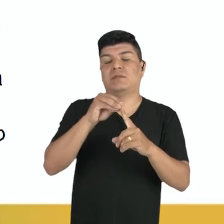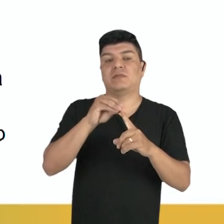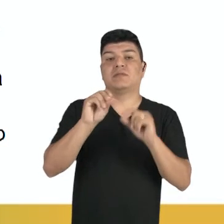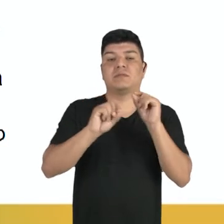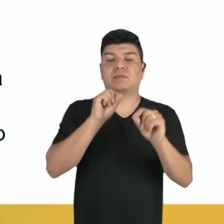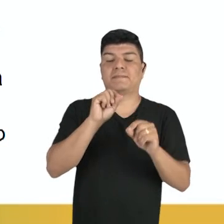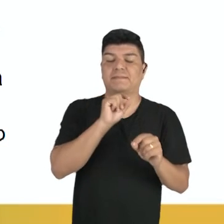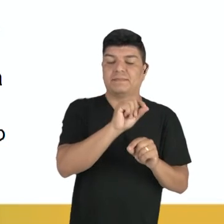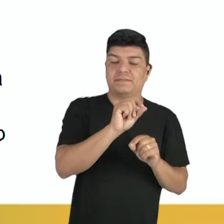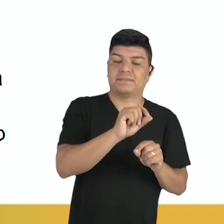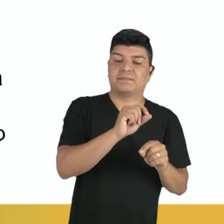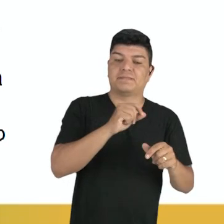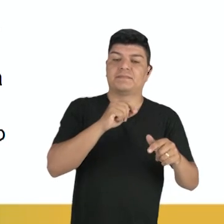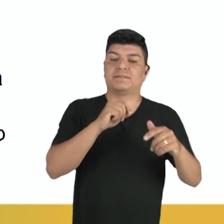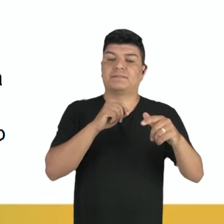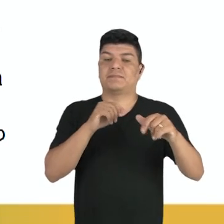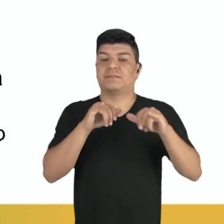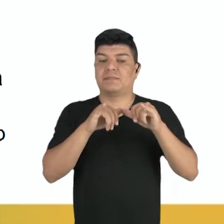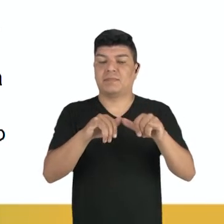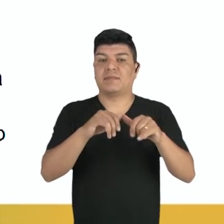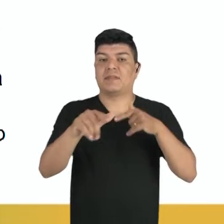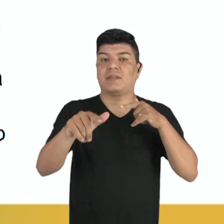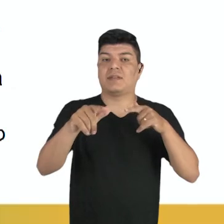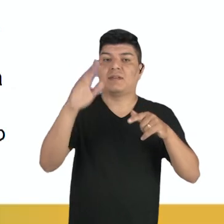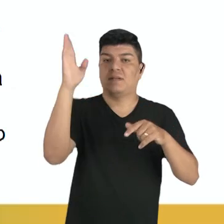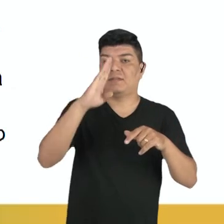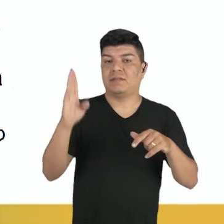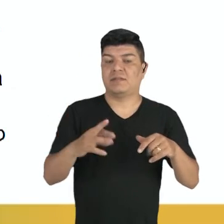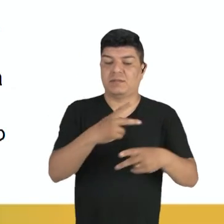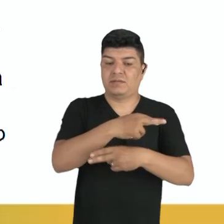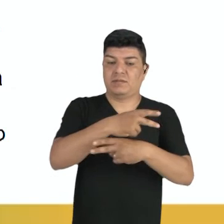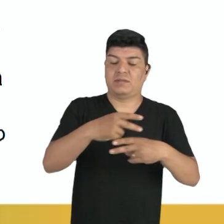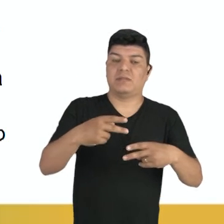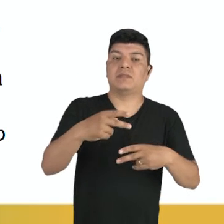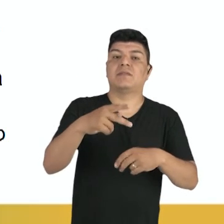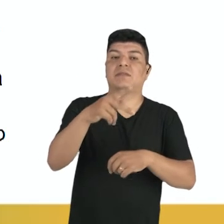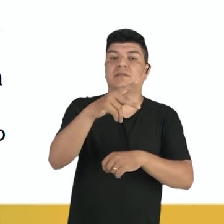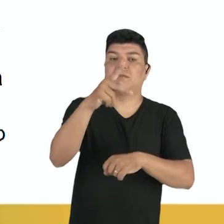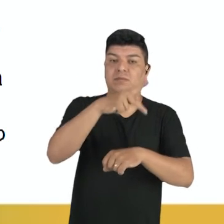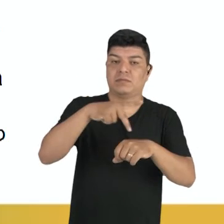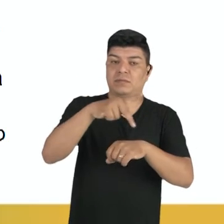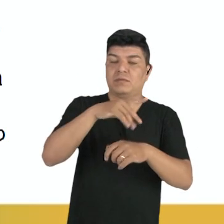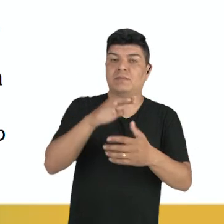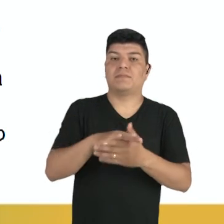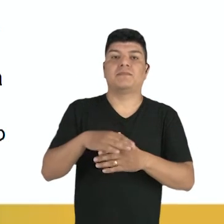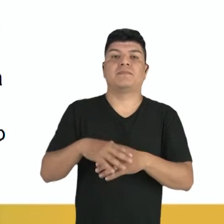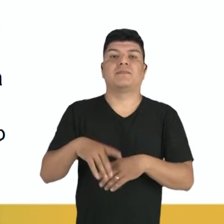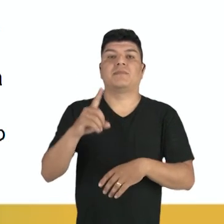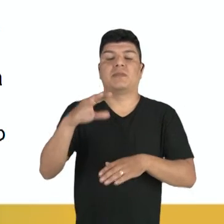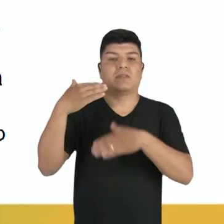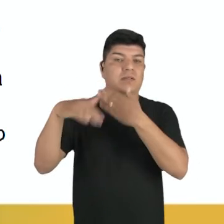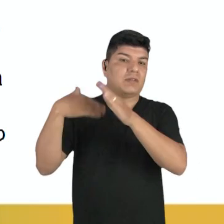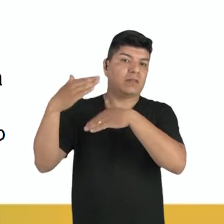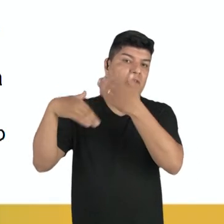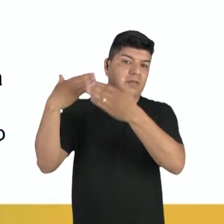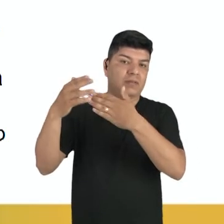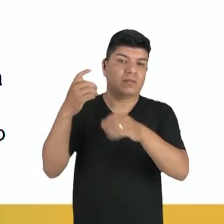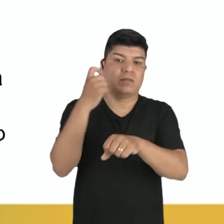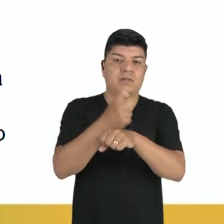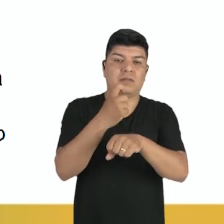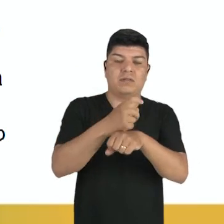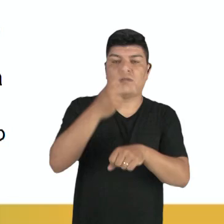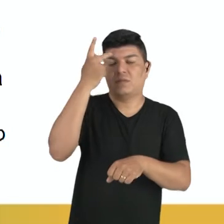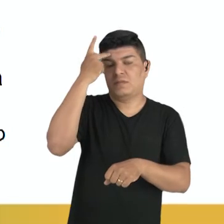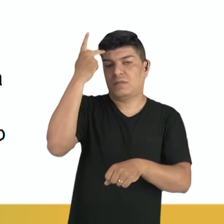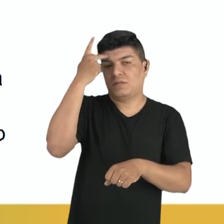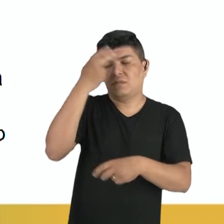objetivo abastecer o mercado brasileiro de produtos nacionais. Letra D, o desenvolvimento de empresas de extração mineral em